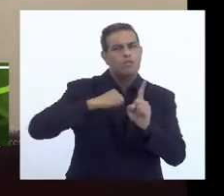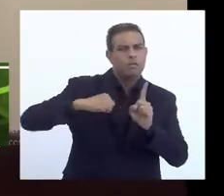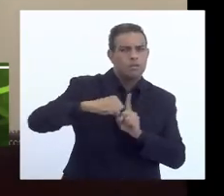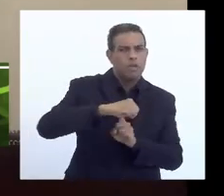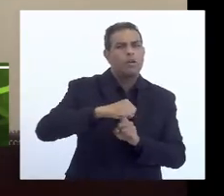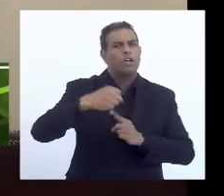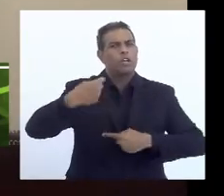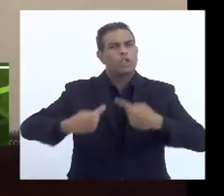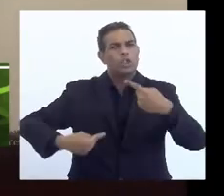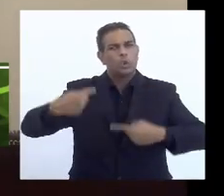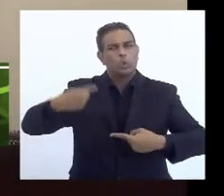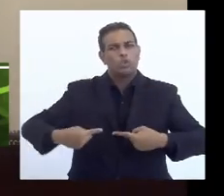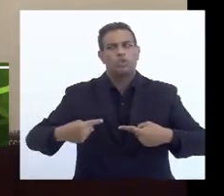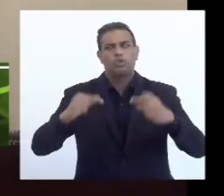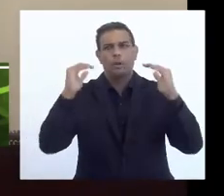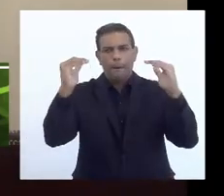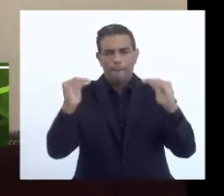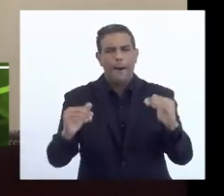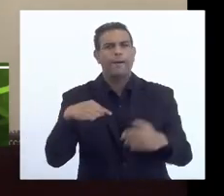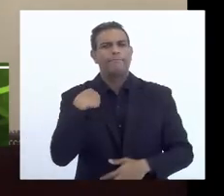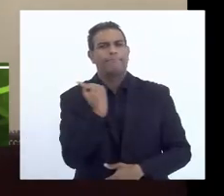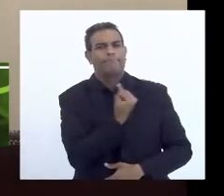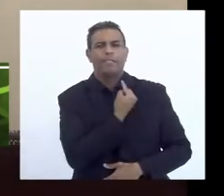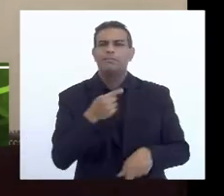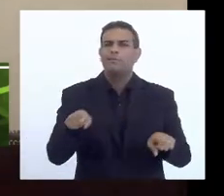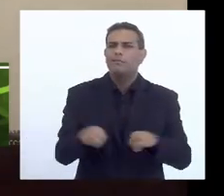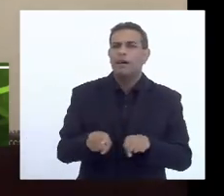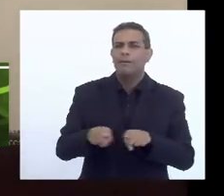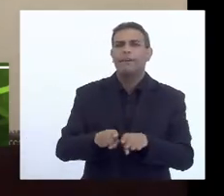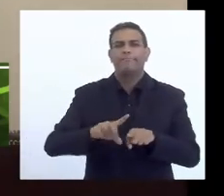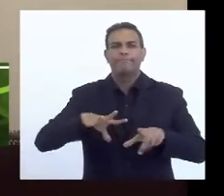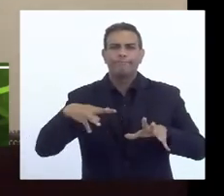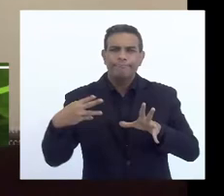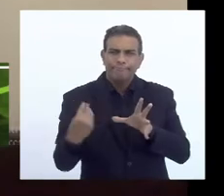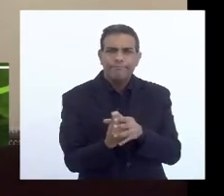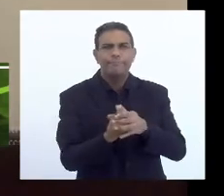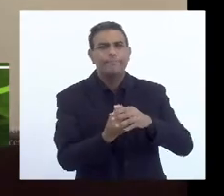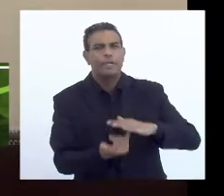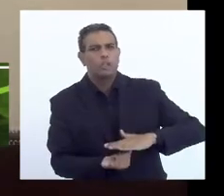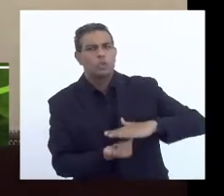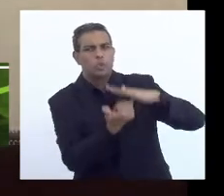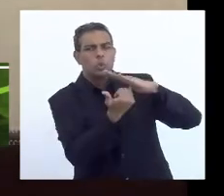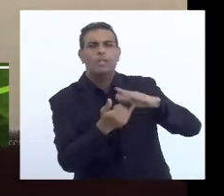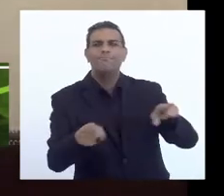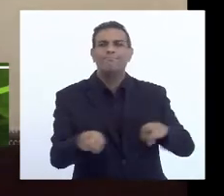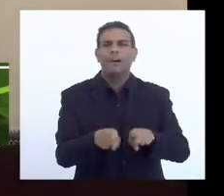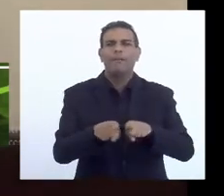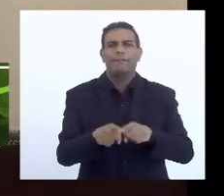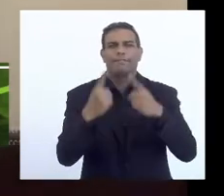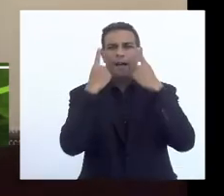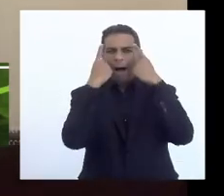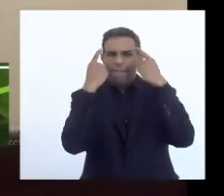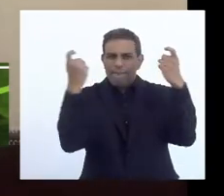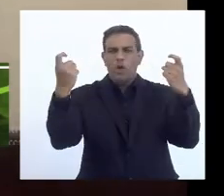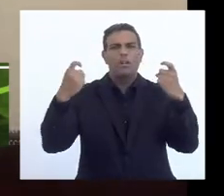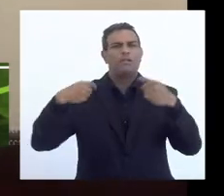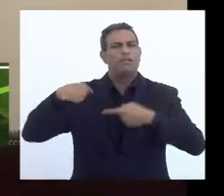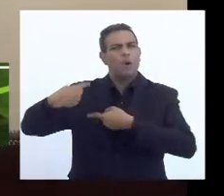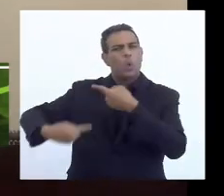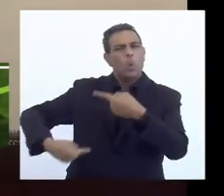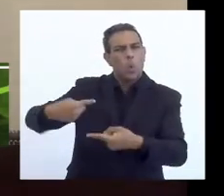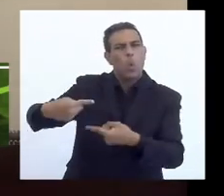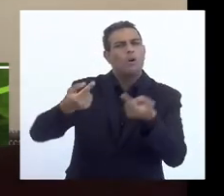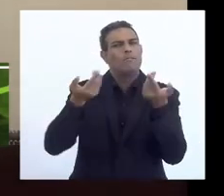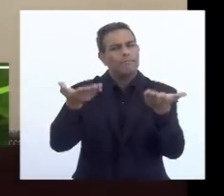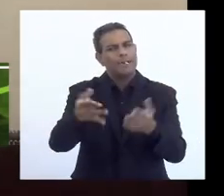na nossa discussão política e no nosso arcabouço institucional, mas é uma violência muito antiga. Quero até